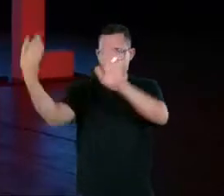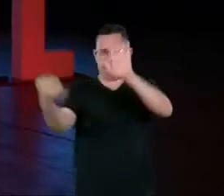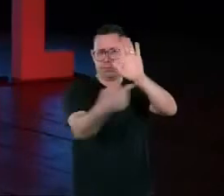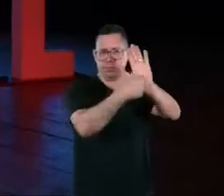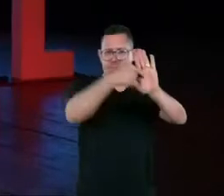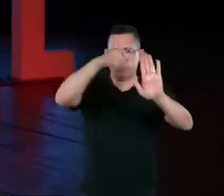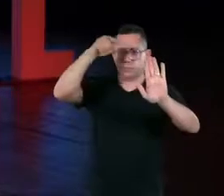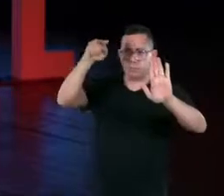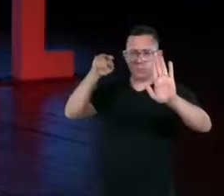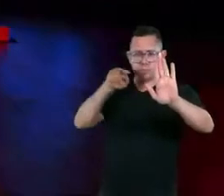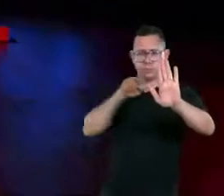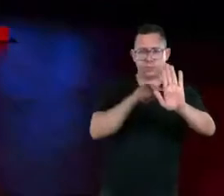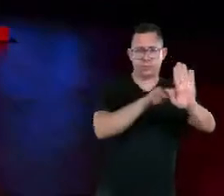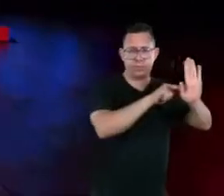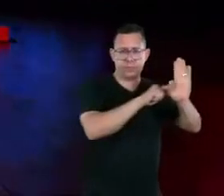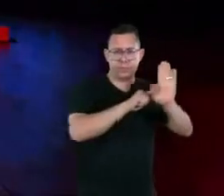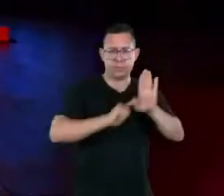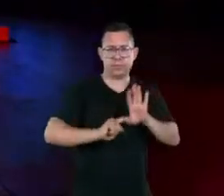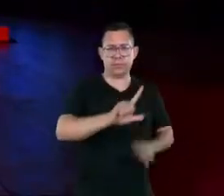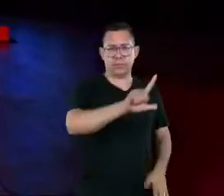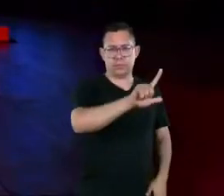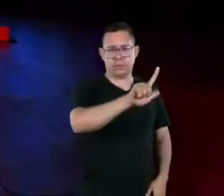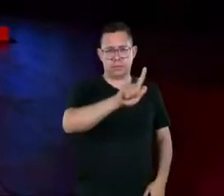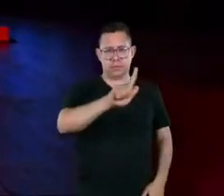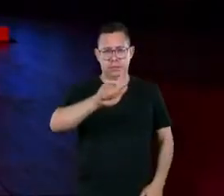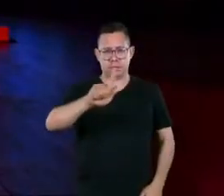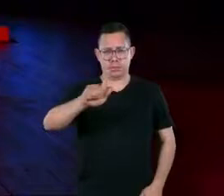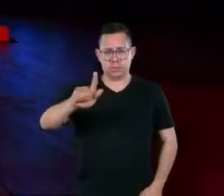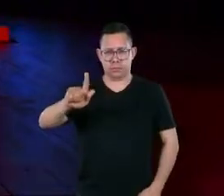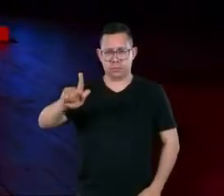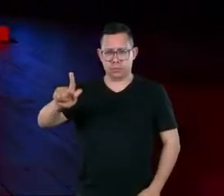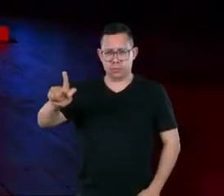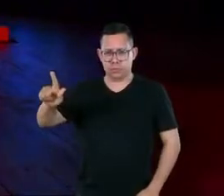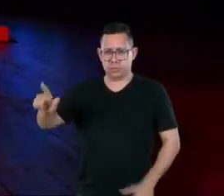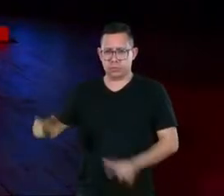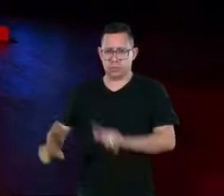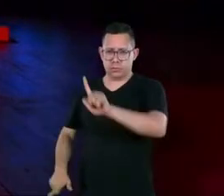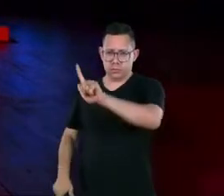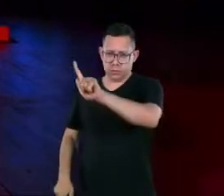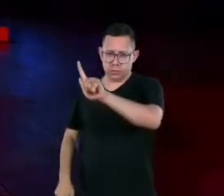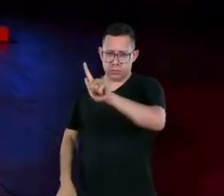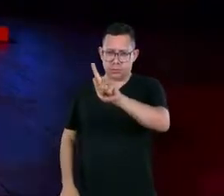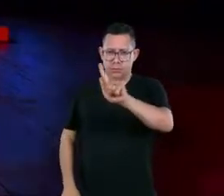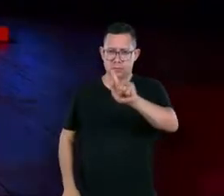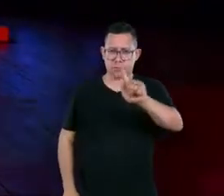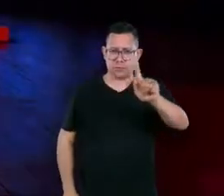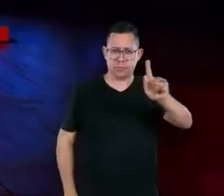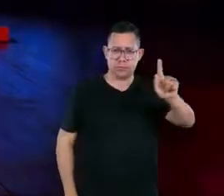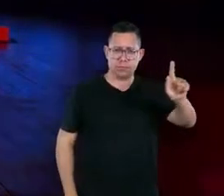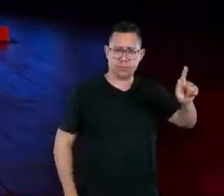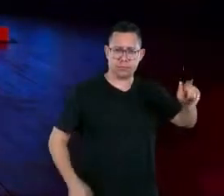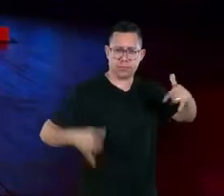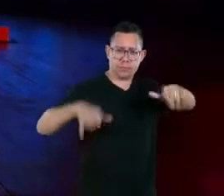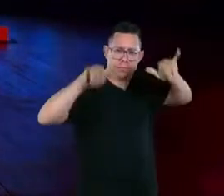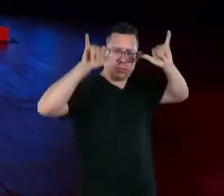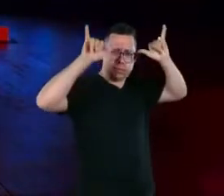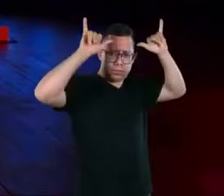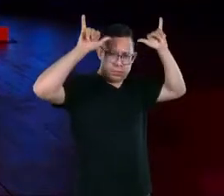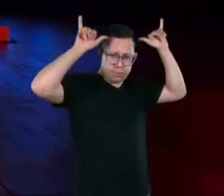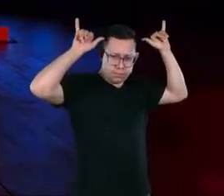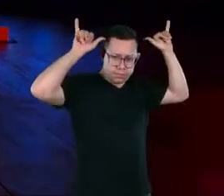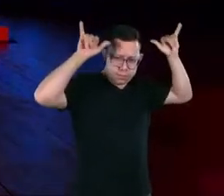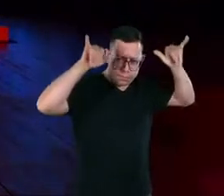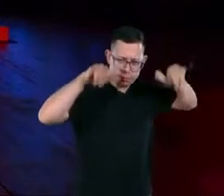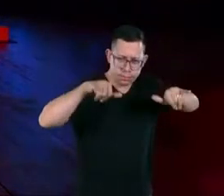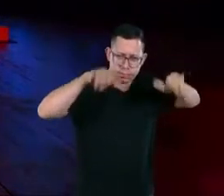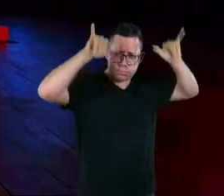grande boi está na minha linguagem, linguagem, linguagem. Um grande boi está na minha